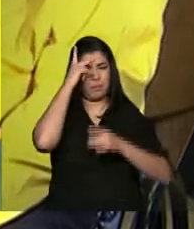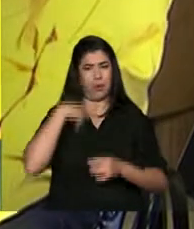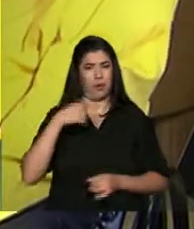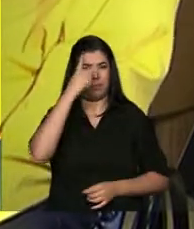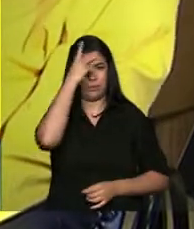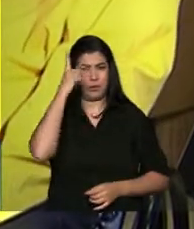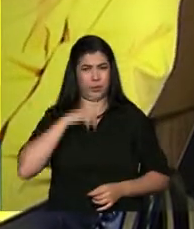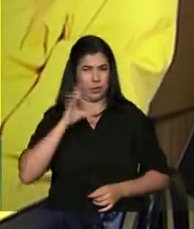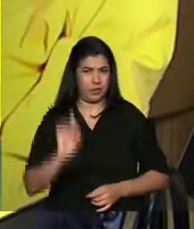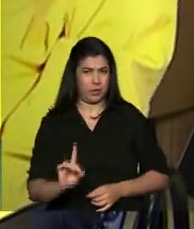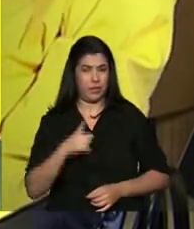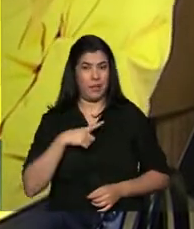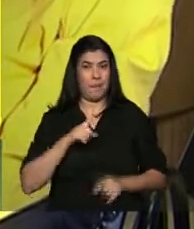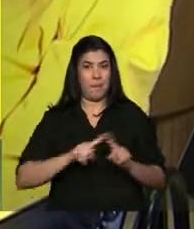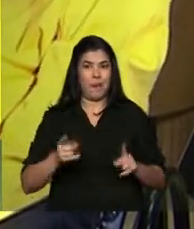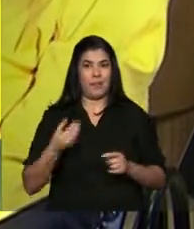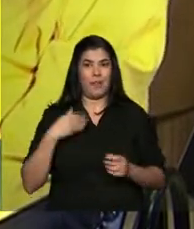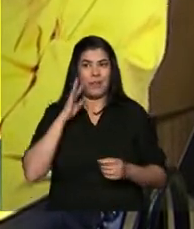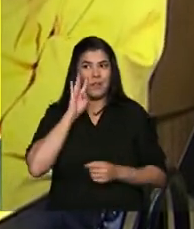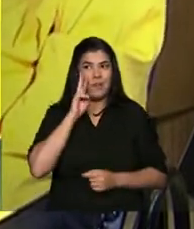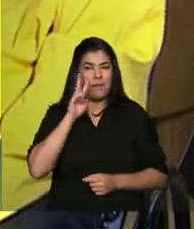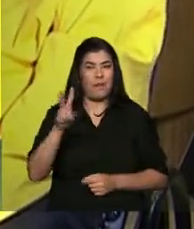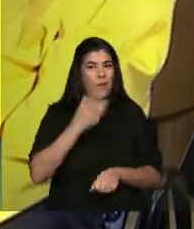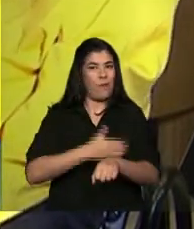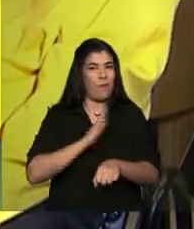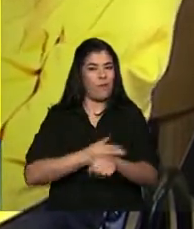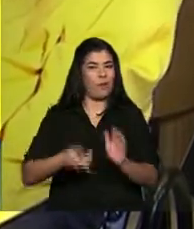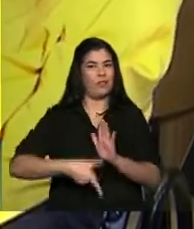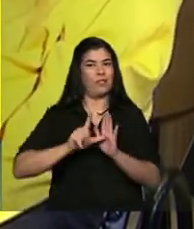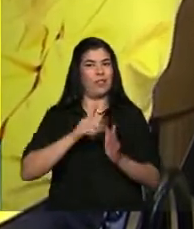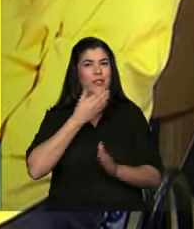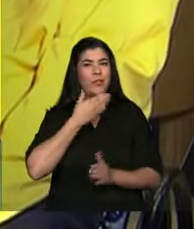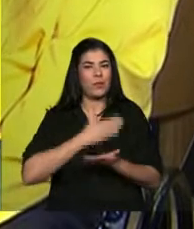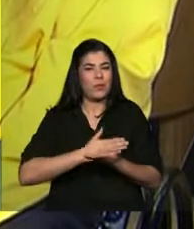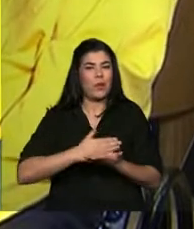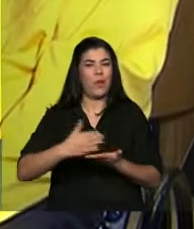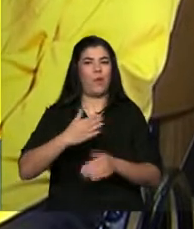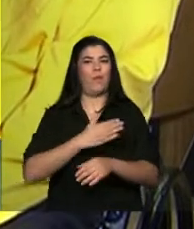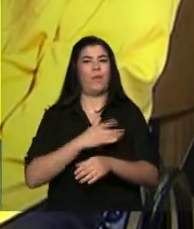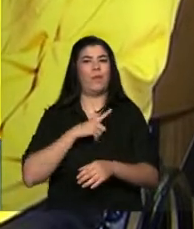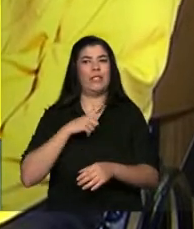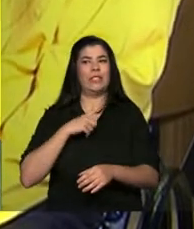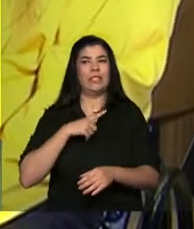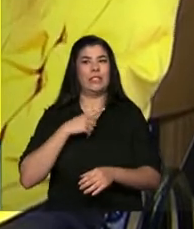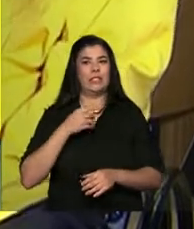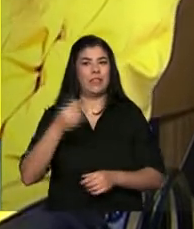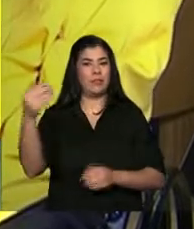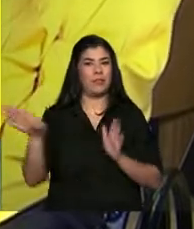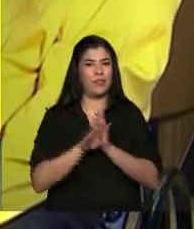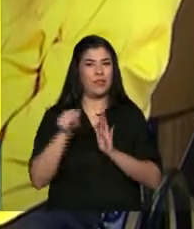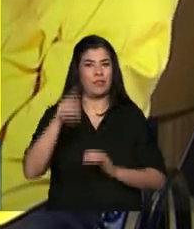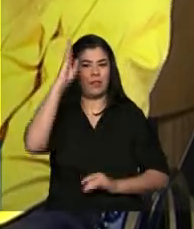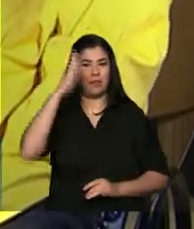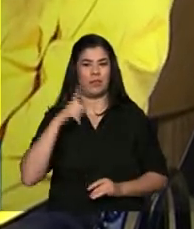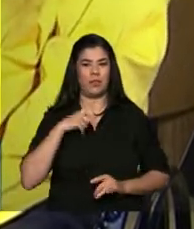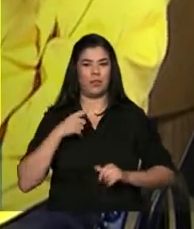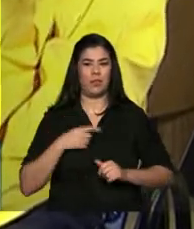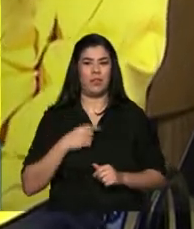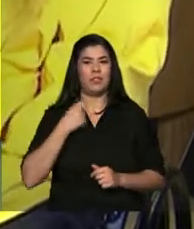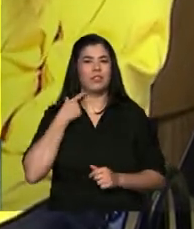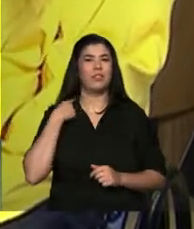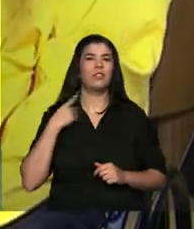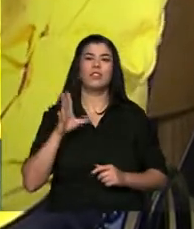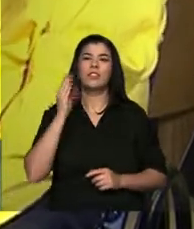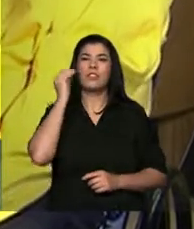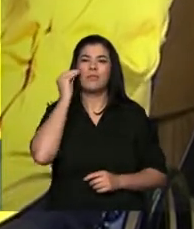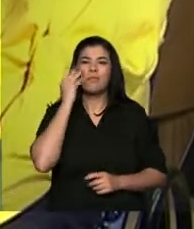esquentando, digamos assim, para que quando chegar o momento, né, do revezamento da nossa tocha paralímpica, a gente já vai estar aclimatado, a gente